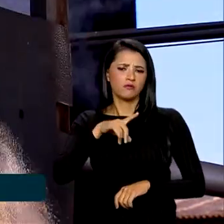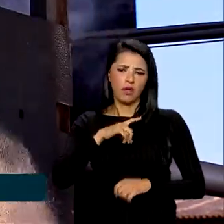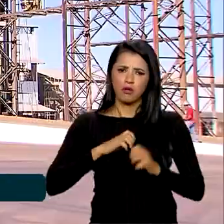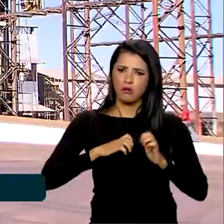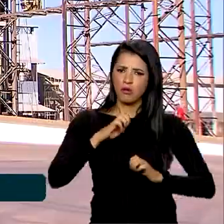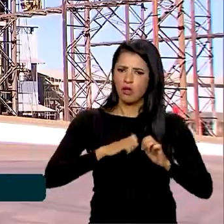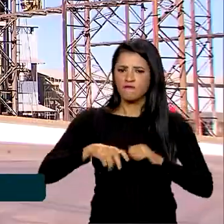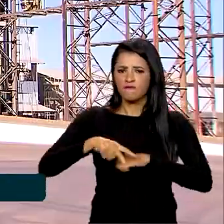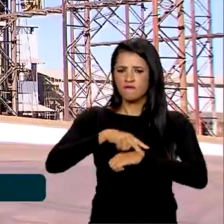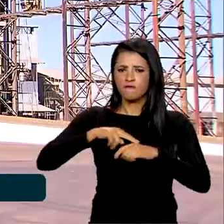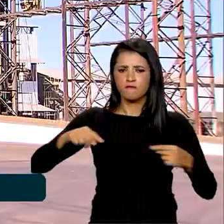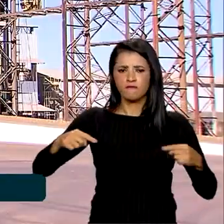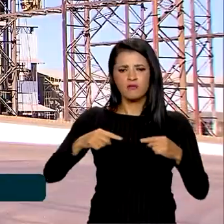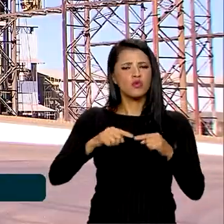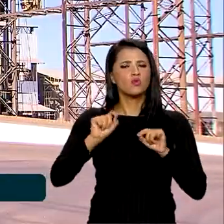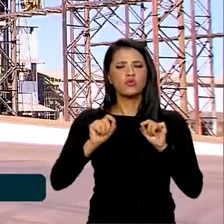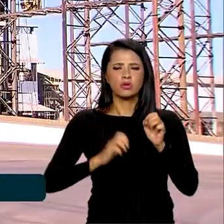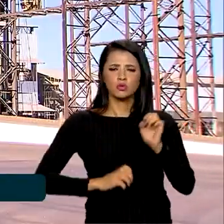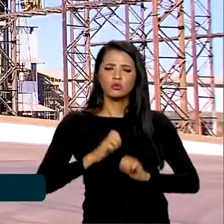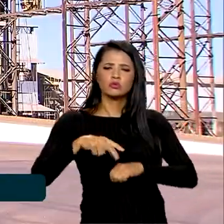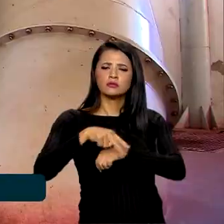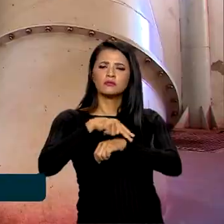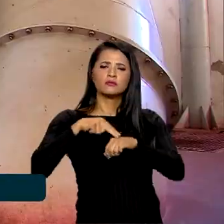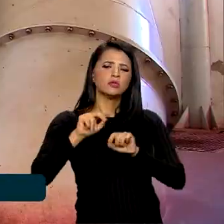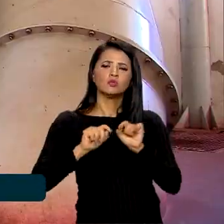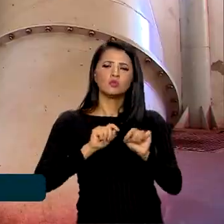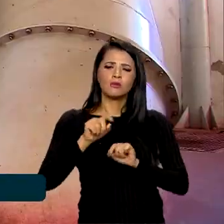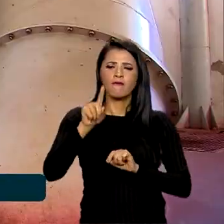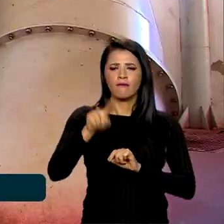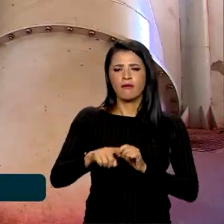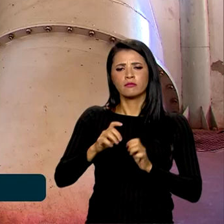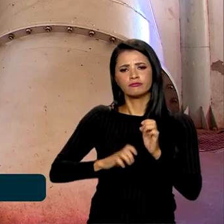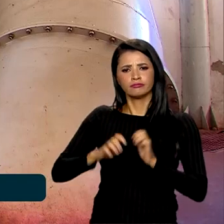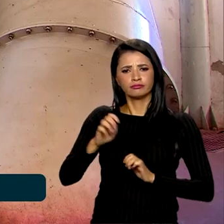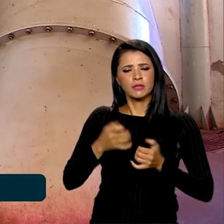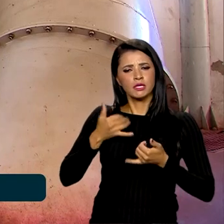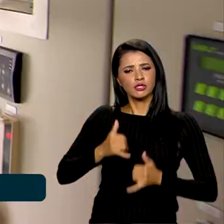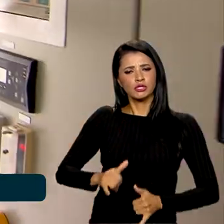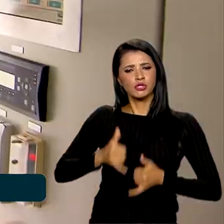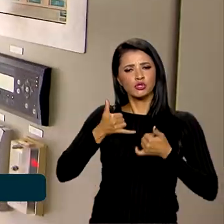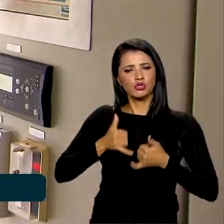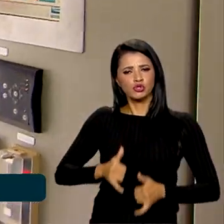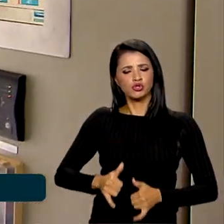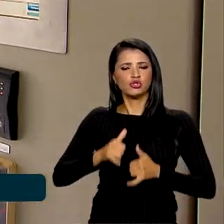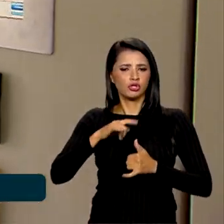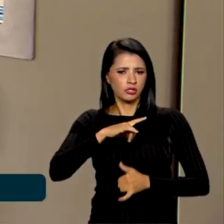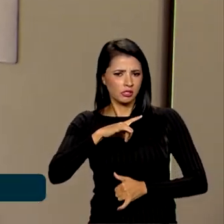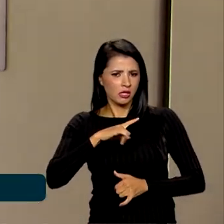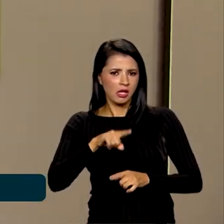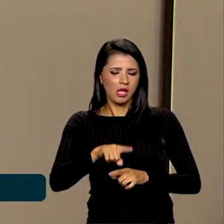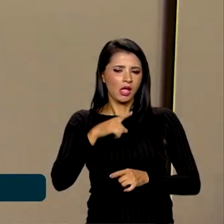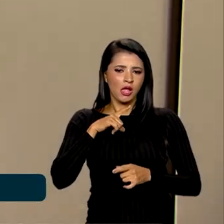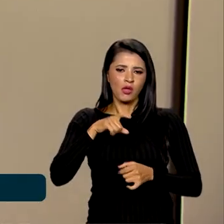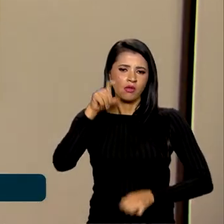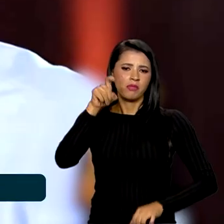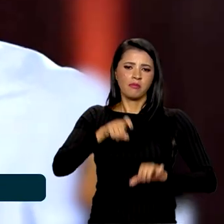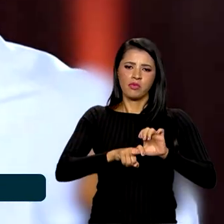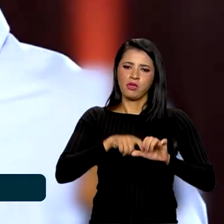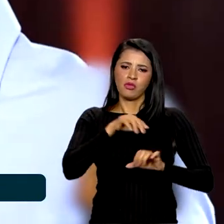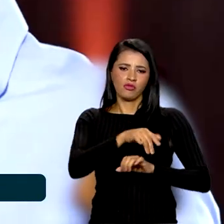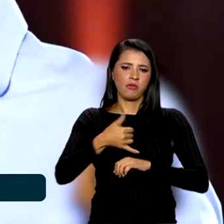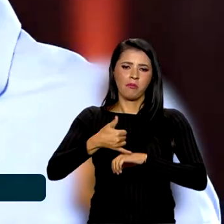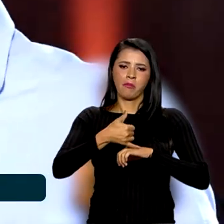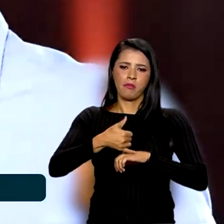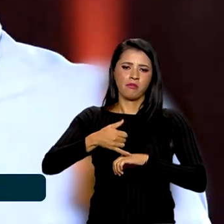indústria verde. O que é uma indústria verde? É uma indústria que é tocada em energia elétrica, que não depende de